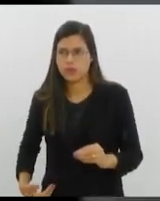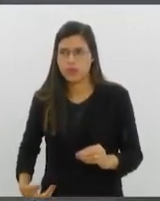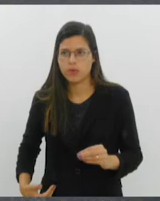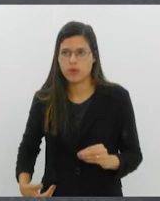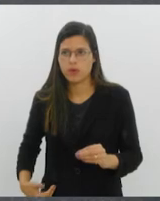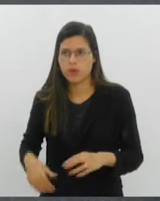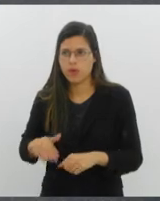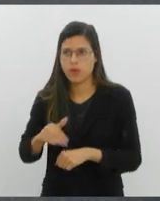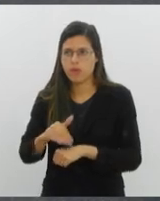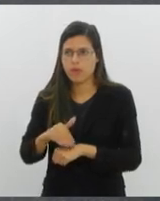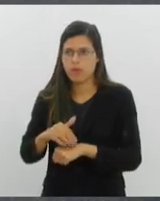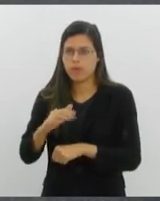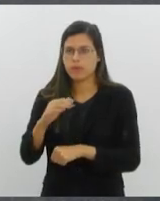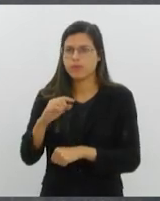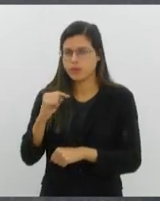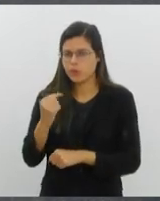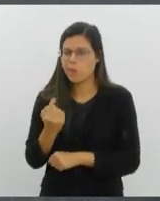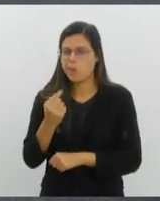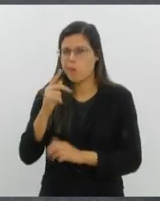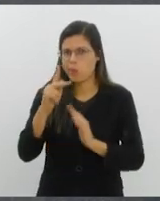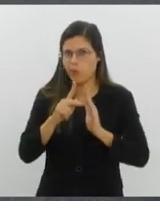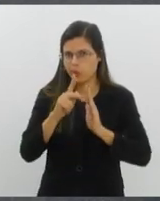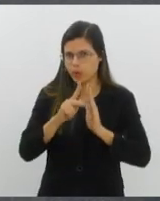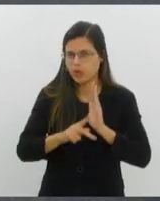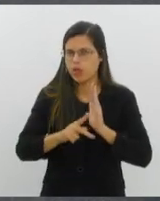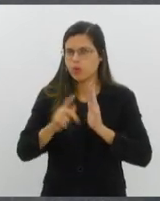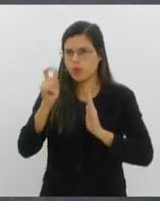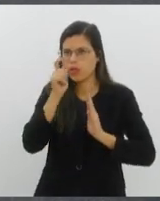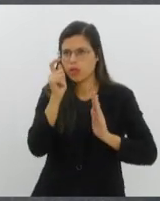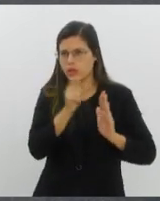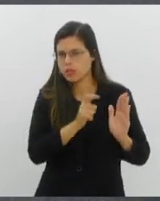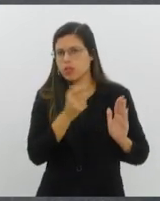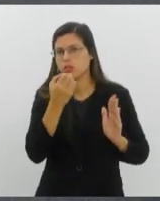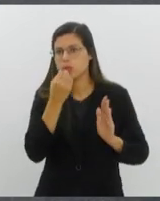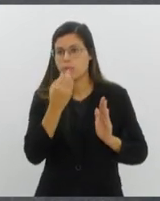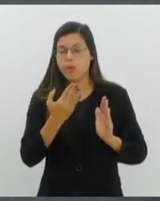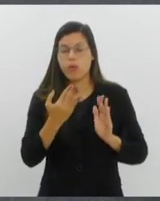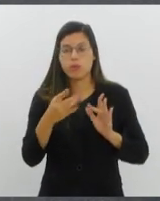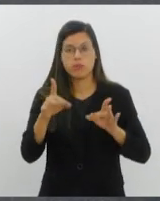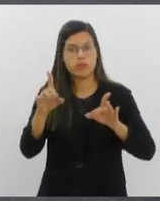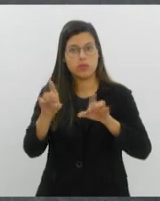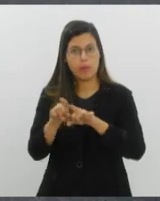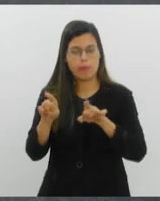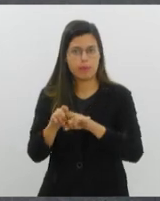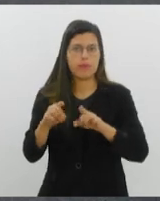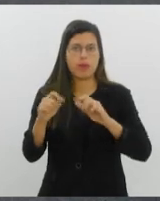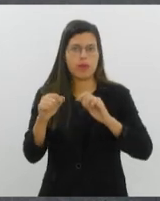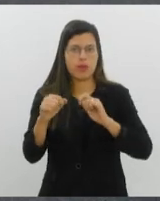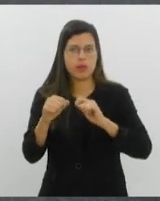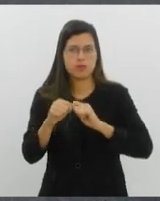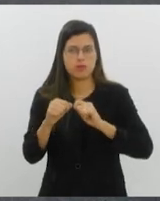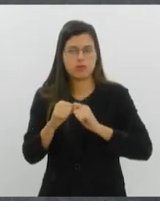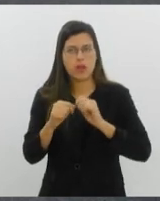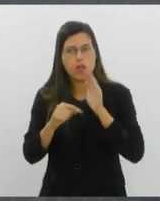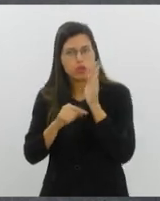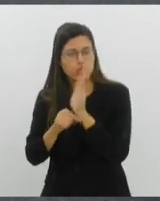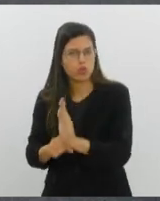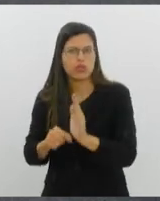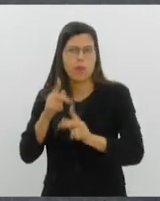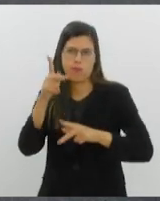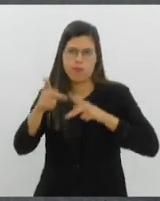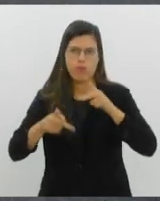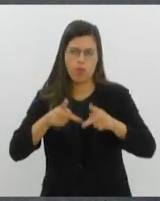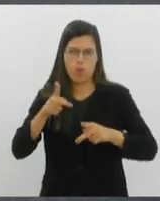um projeto interessante e bom, e também faz jus à população que participa de uma